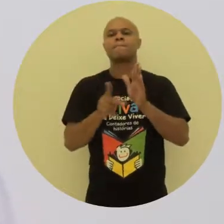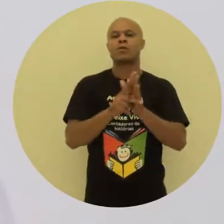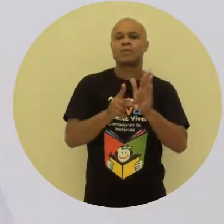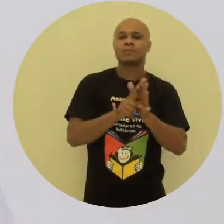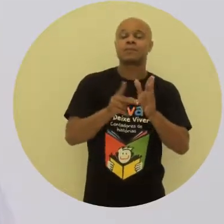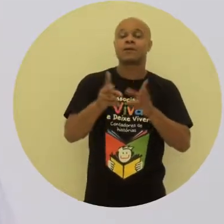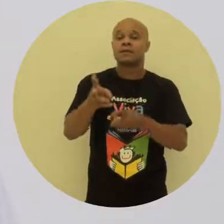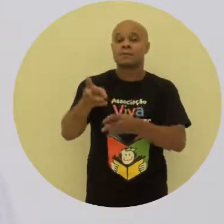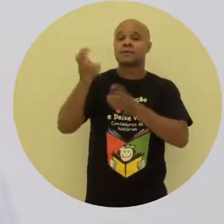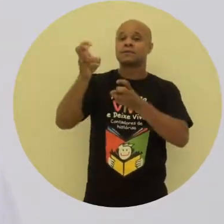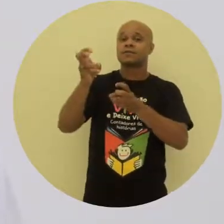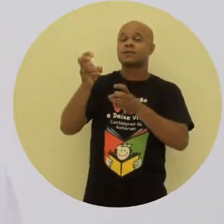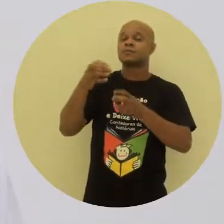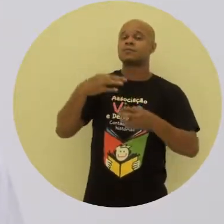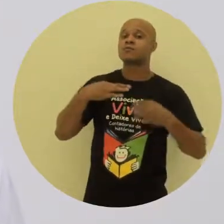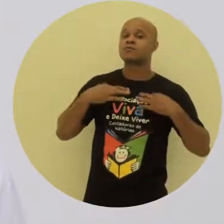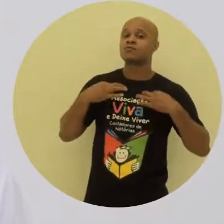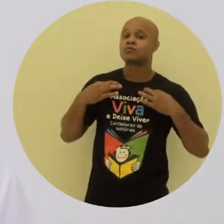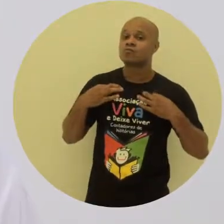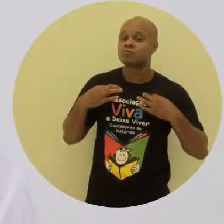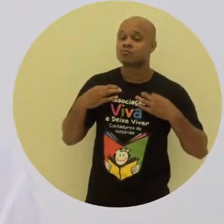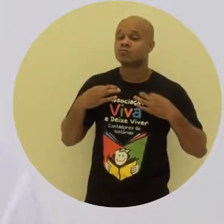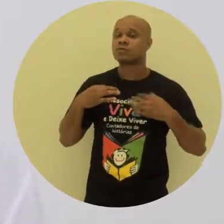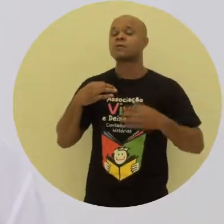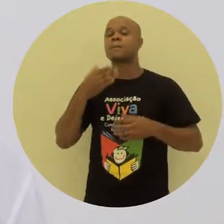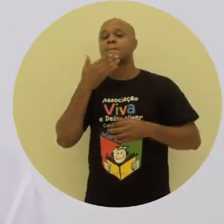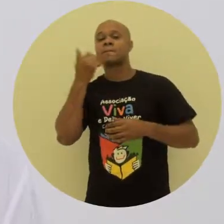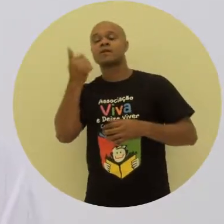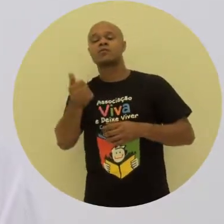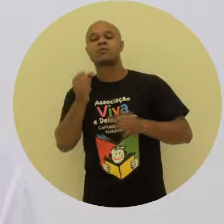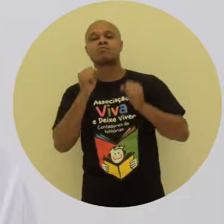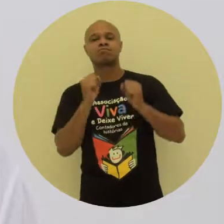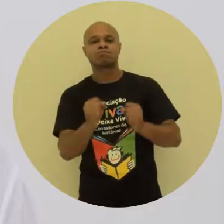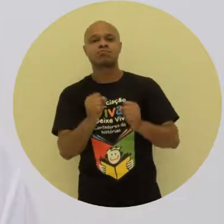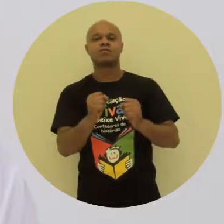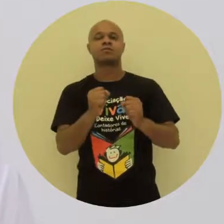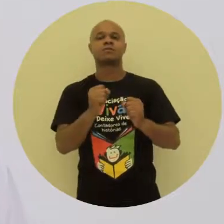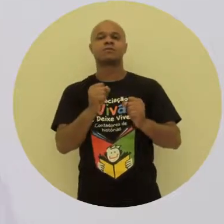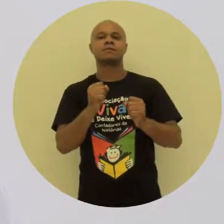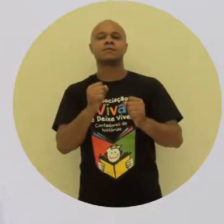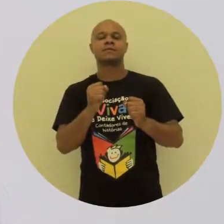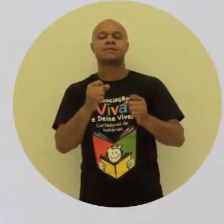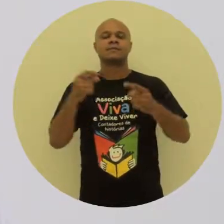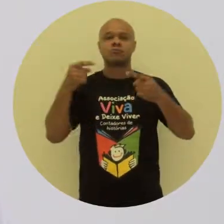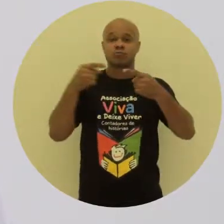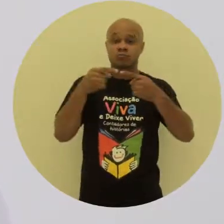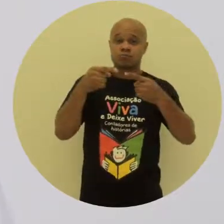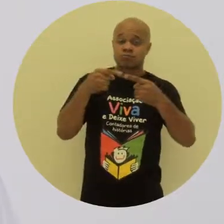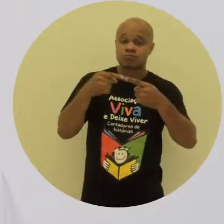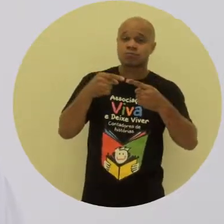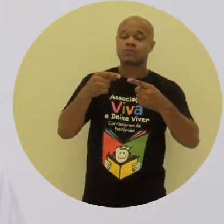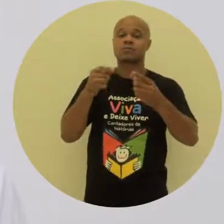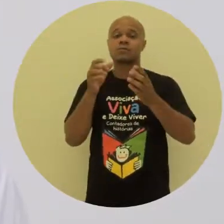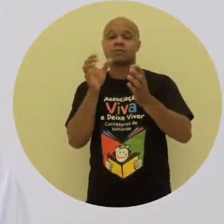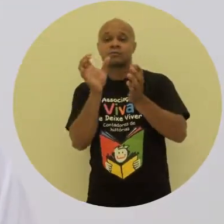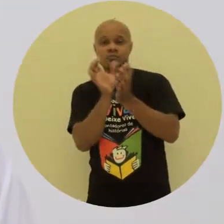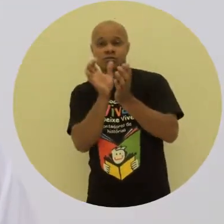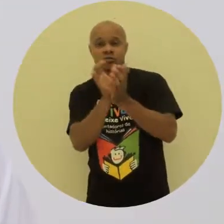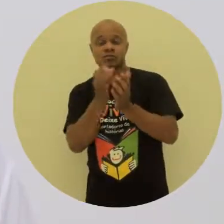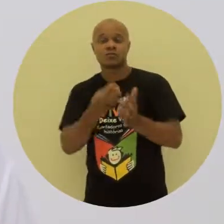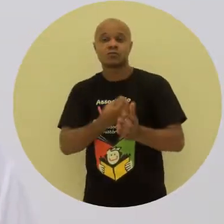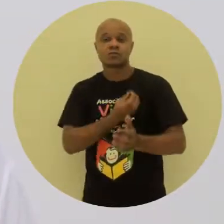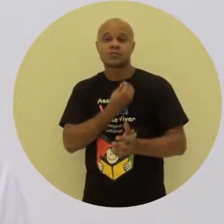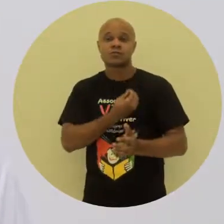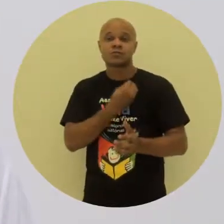vai perceber o quanto o voluntário é participativo nesse processo. A Associação Vive e Deixe Viver se prende